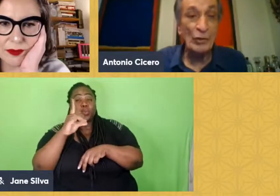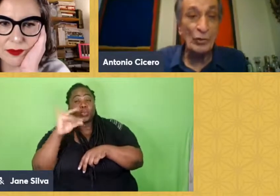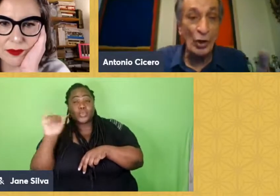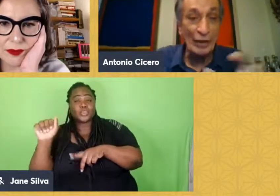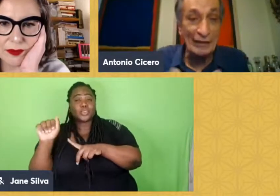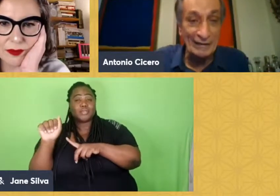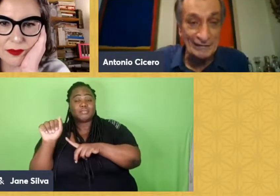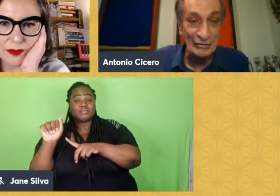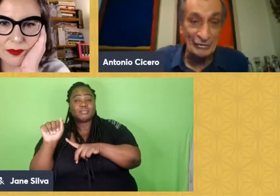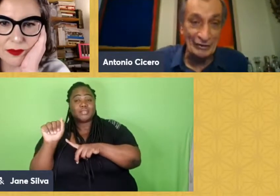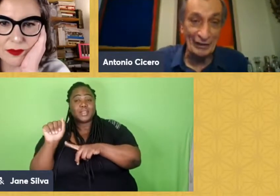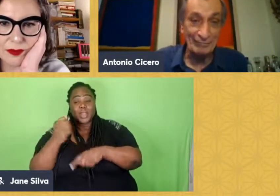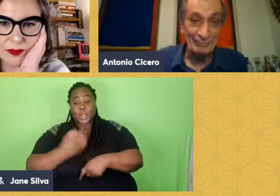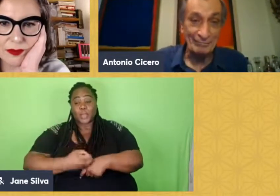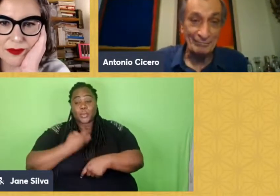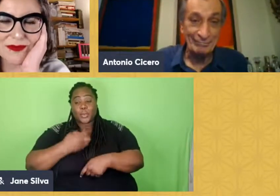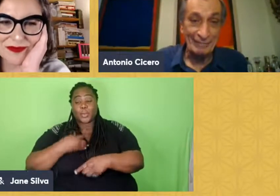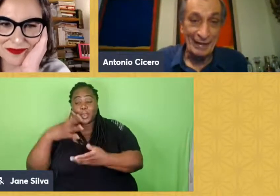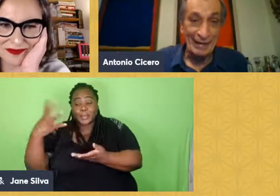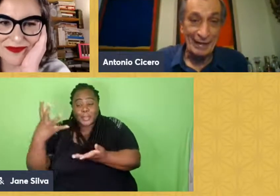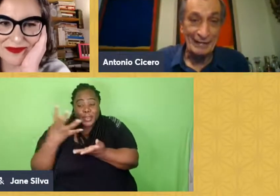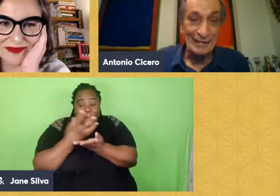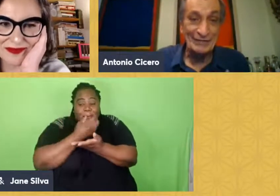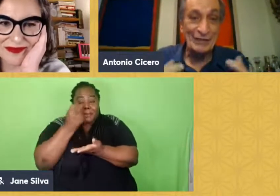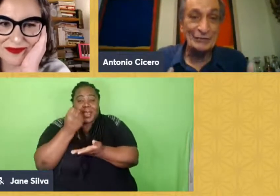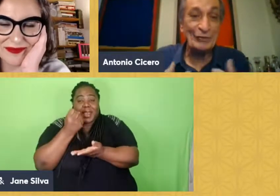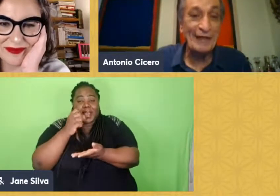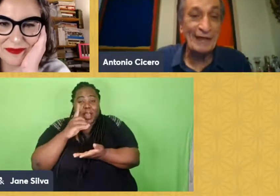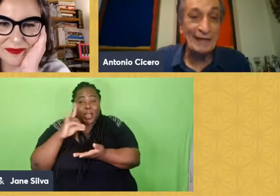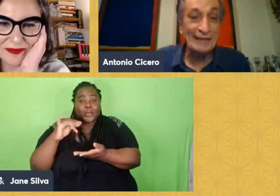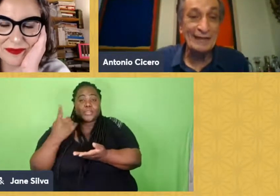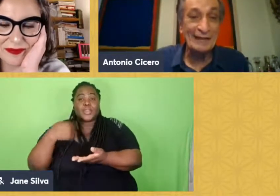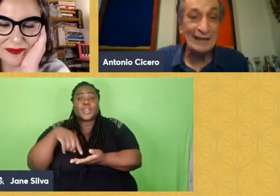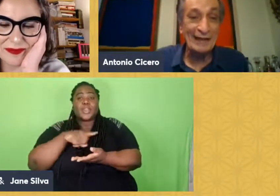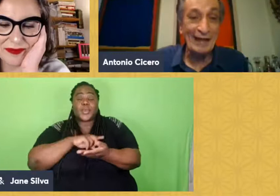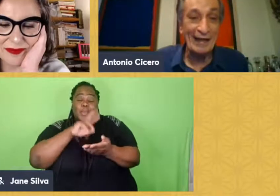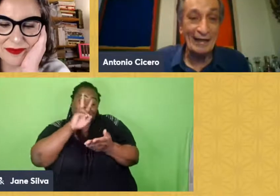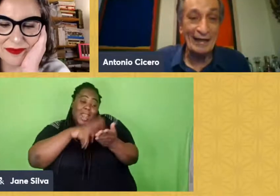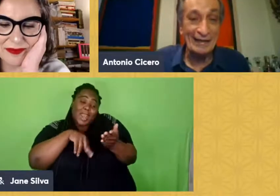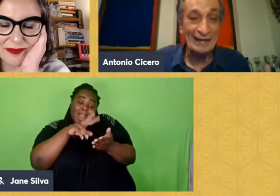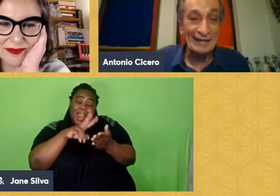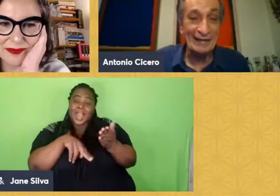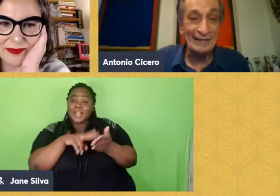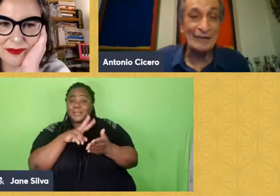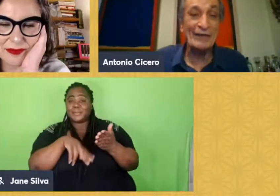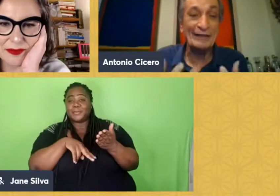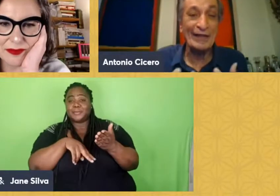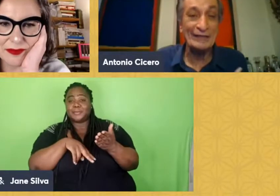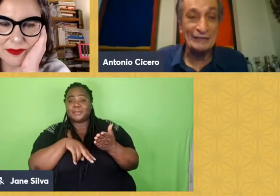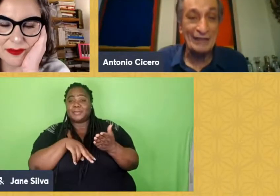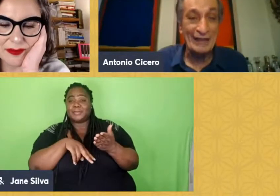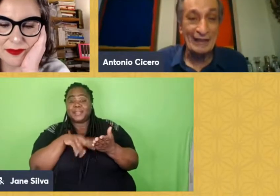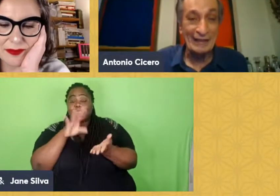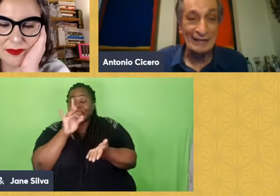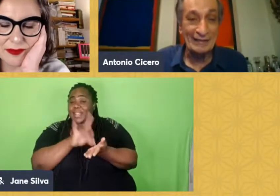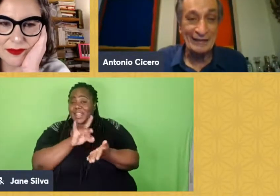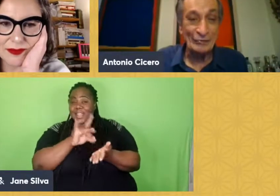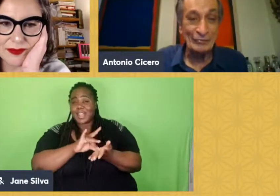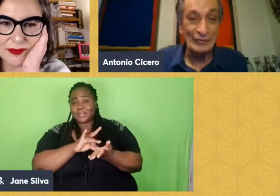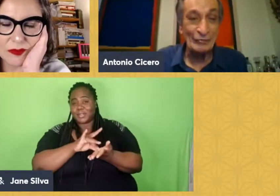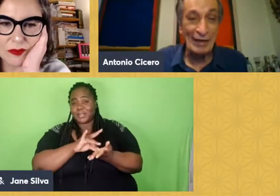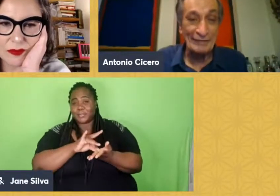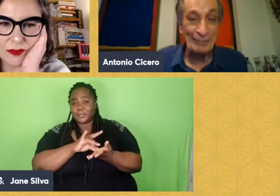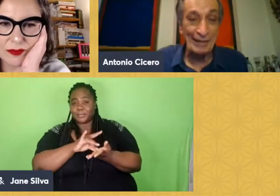poema colhe esse dia. E a gente o lê, e ele, na verdade,